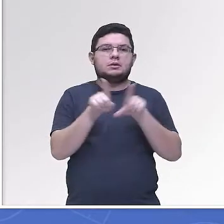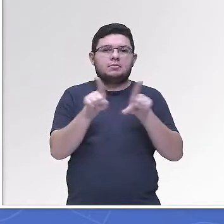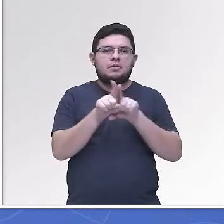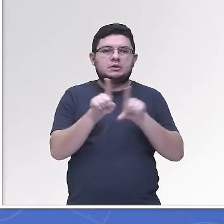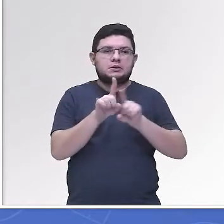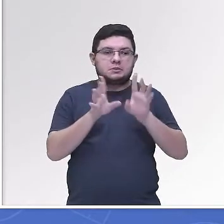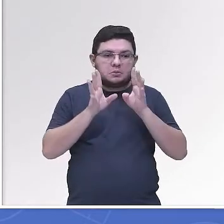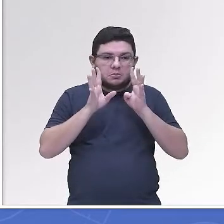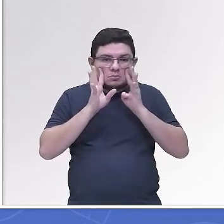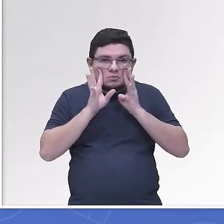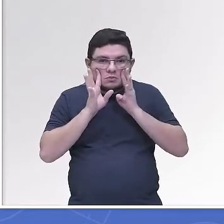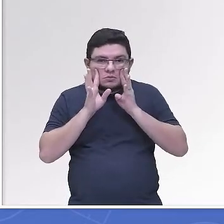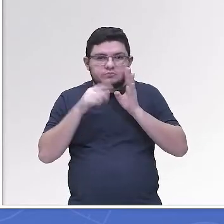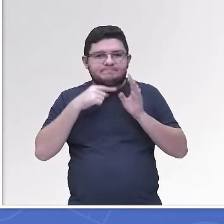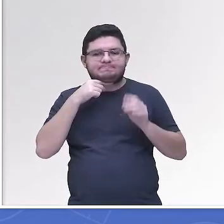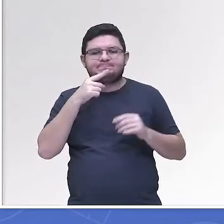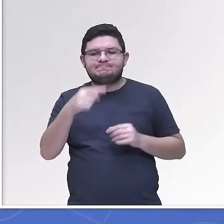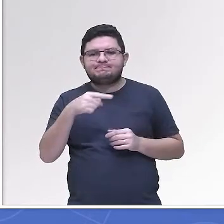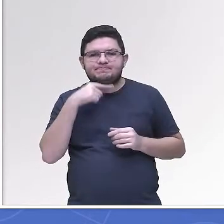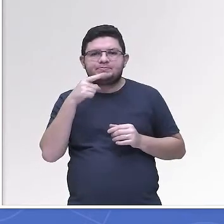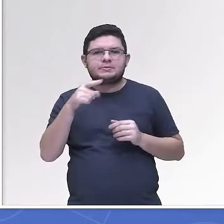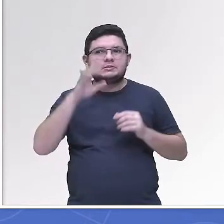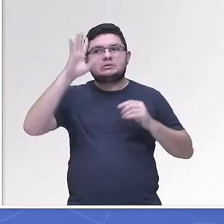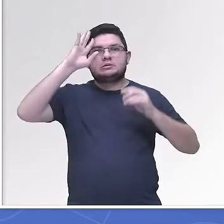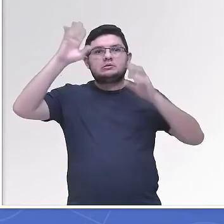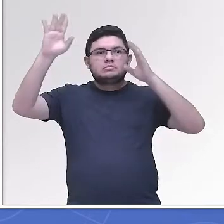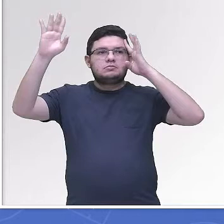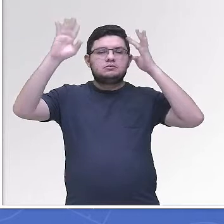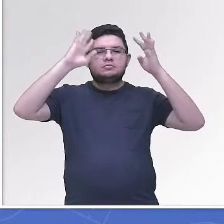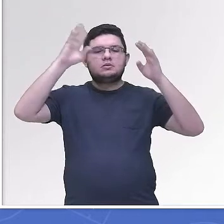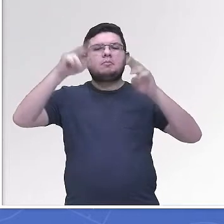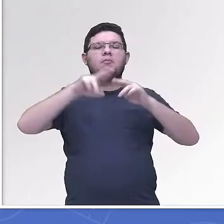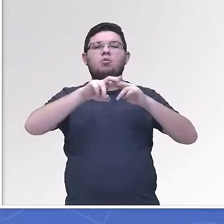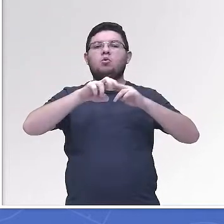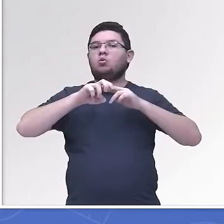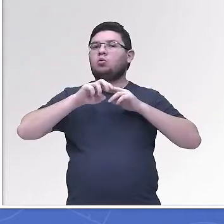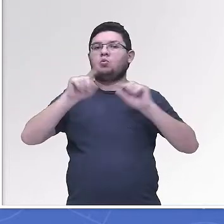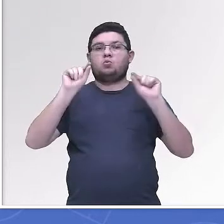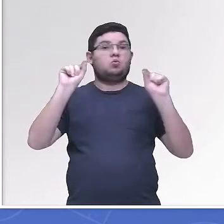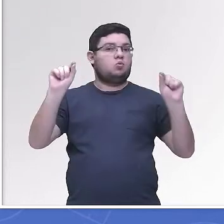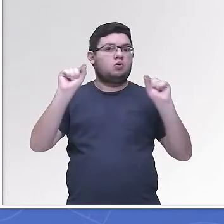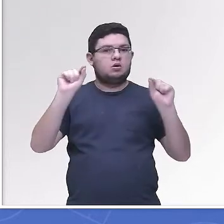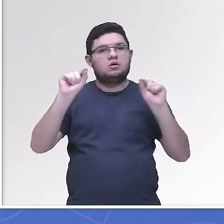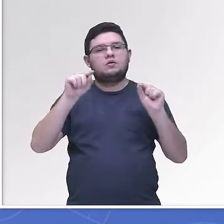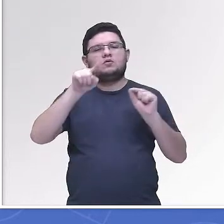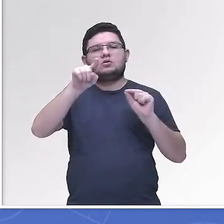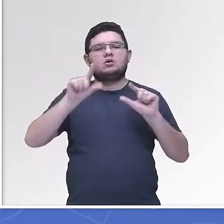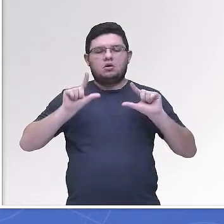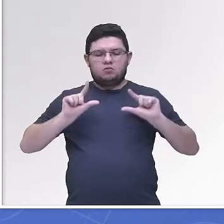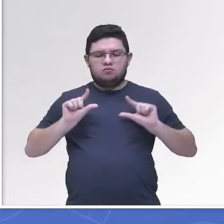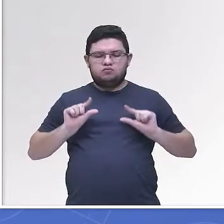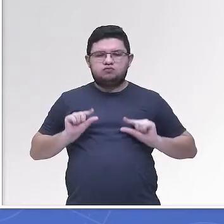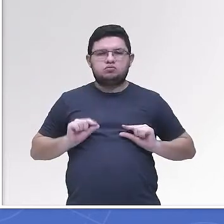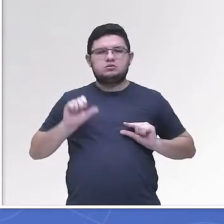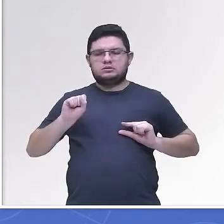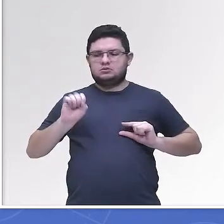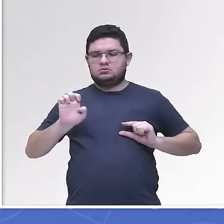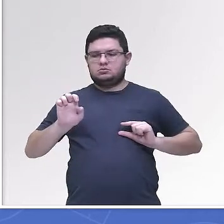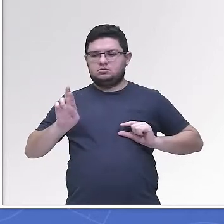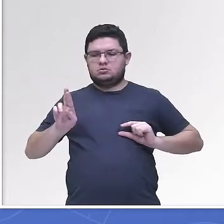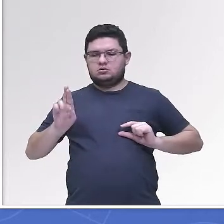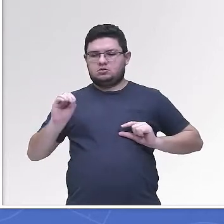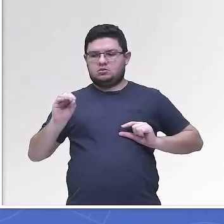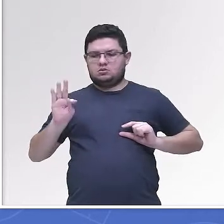nas suas atividades, na sua aula. Então, quer dizer que você está com baixa serotonina no seu